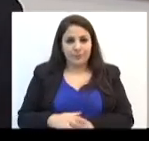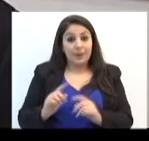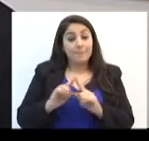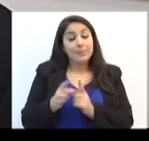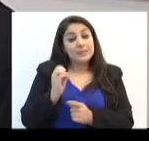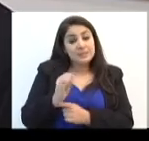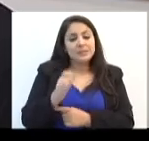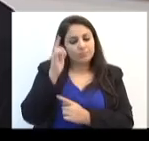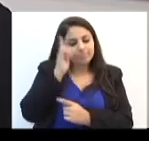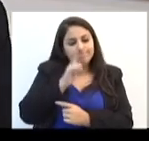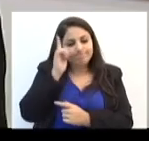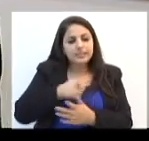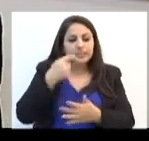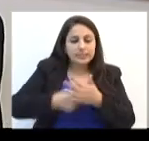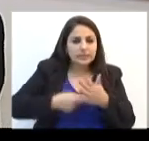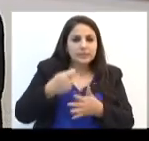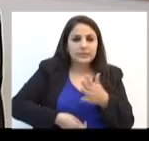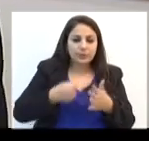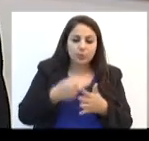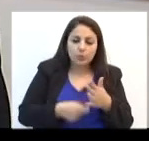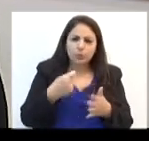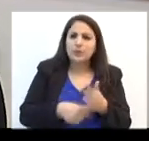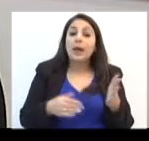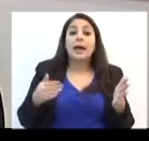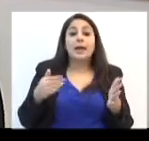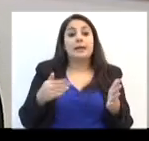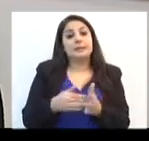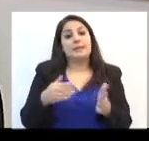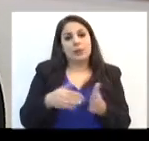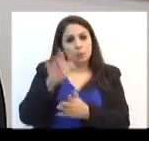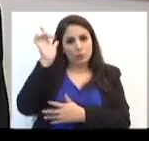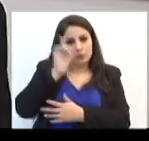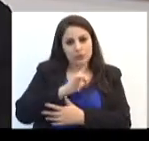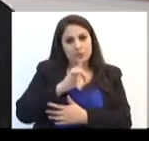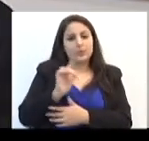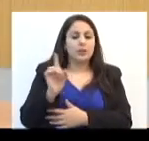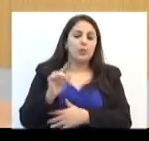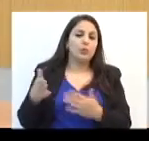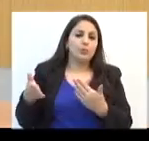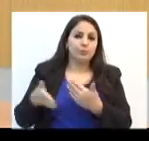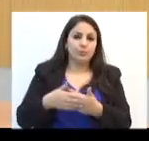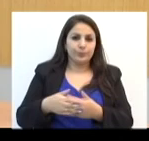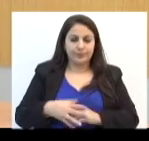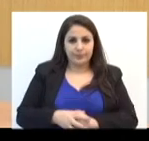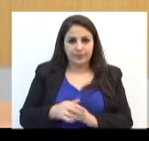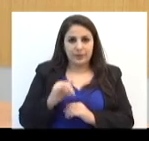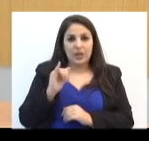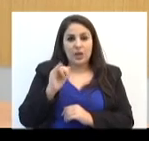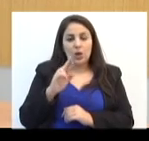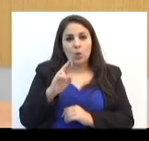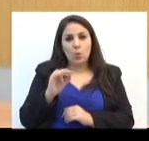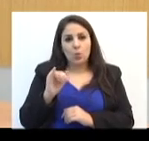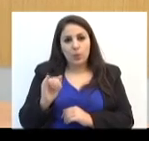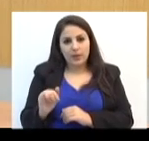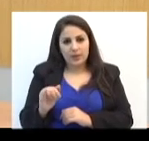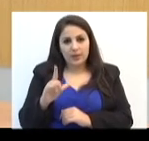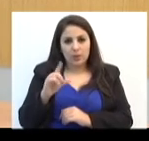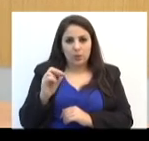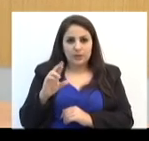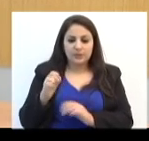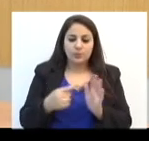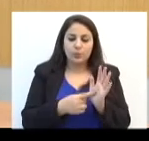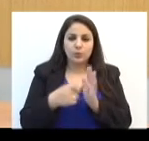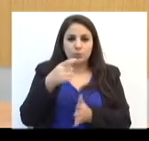enquanto houver a possibilidade, nós vamos lutar pelo não fechamento do IBAMA aqui em Passo Fundo. E o vereador Rui Lorenzato